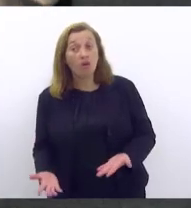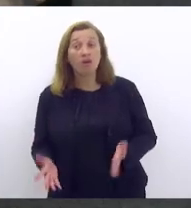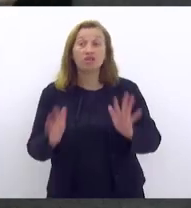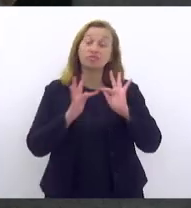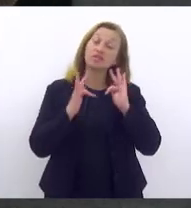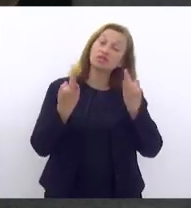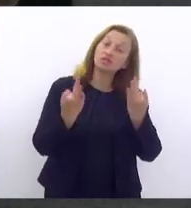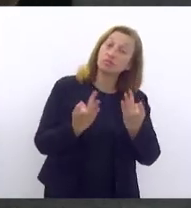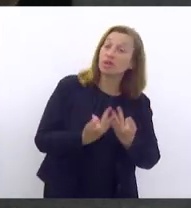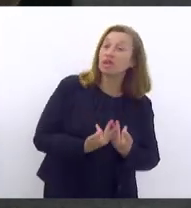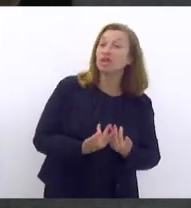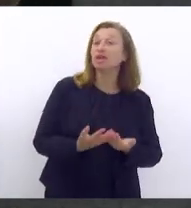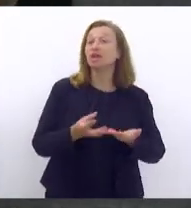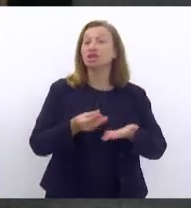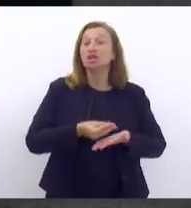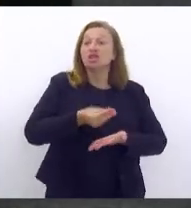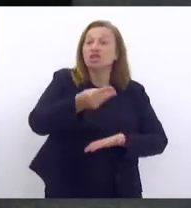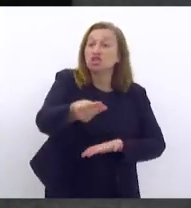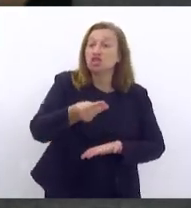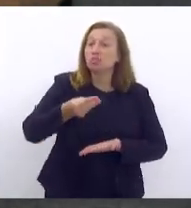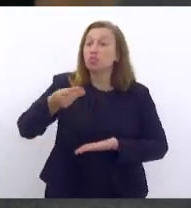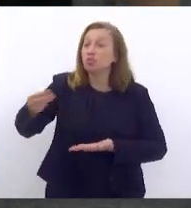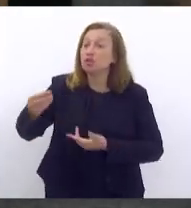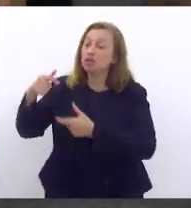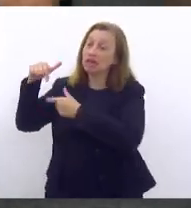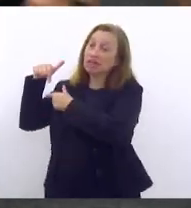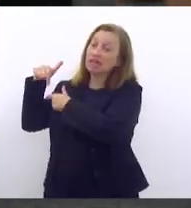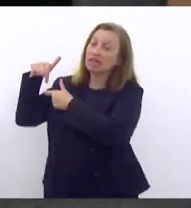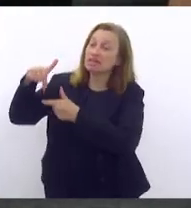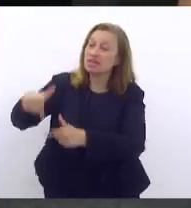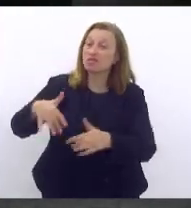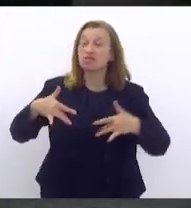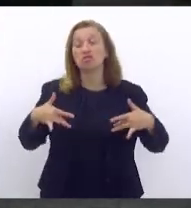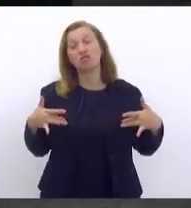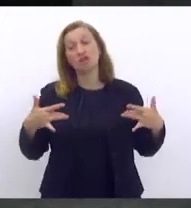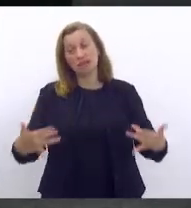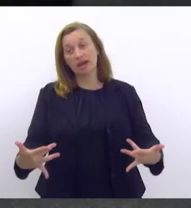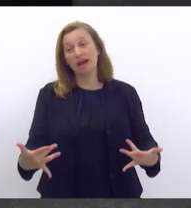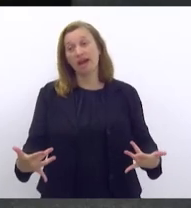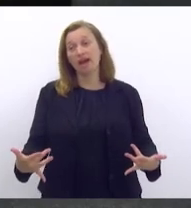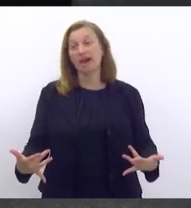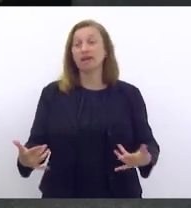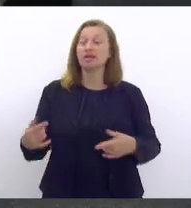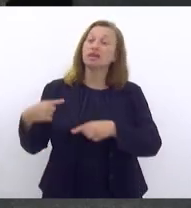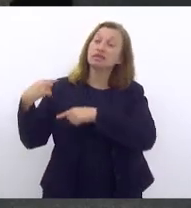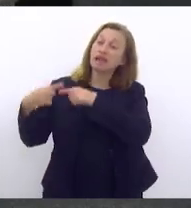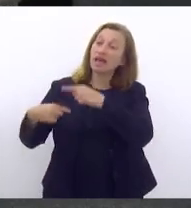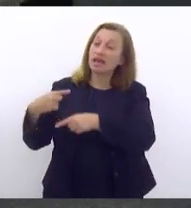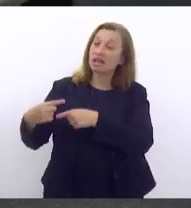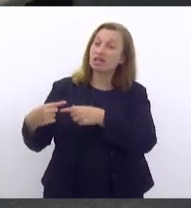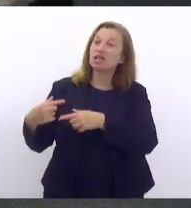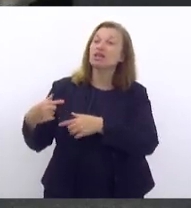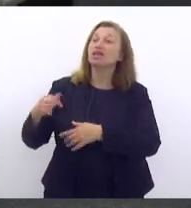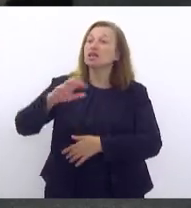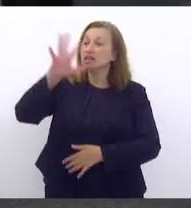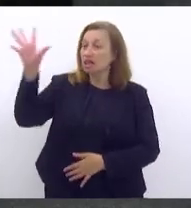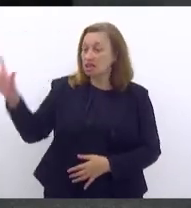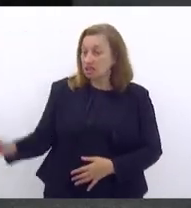famílias, com a tradição solidária até das religiões de matriz africana